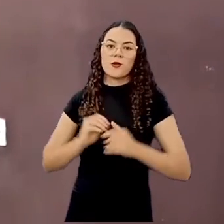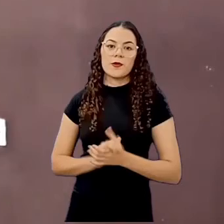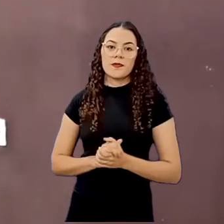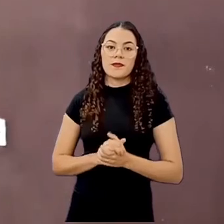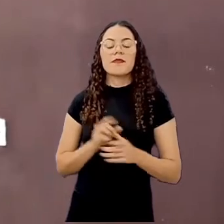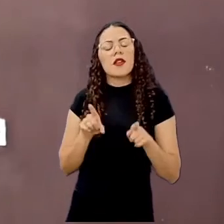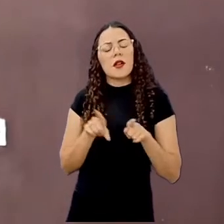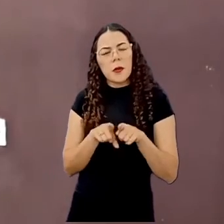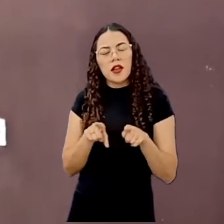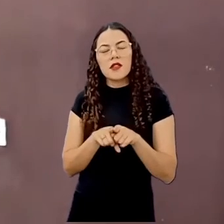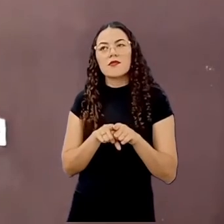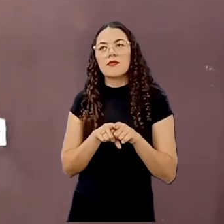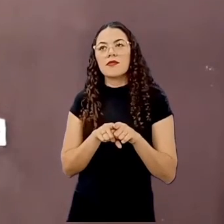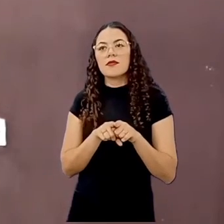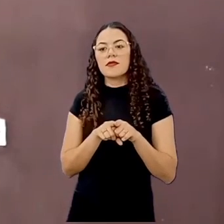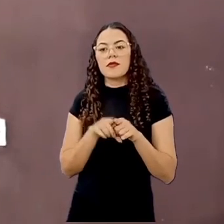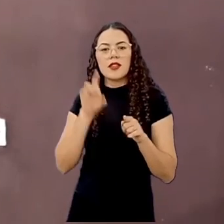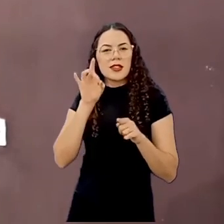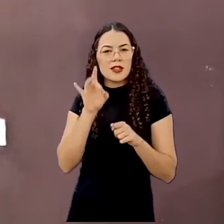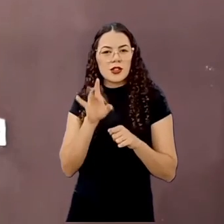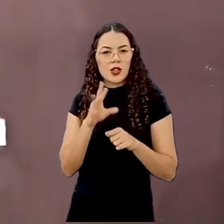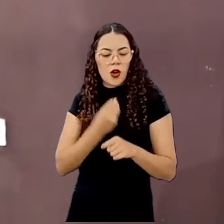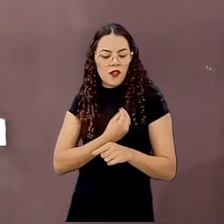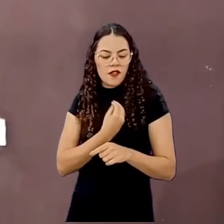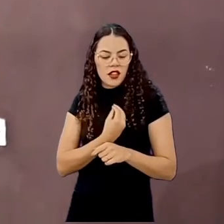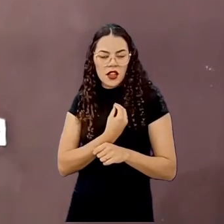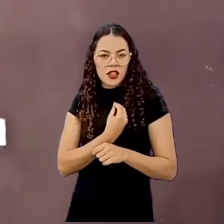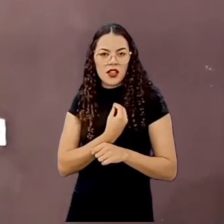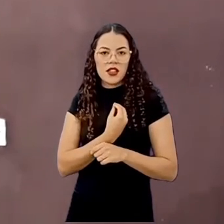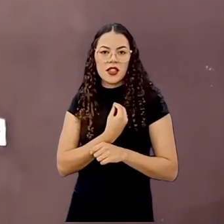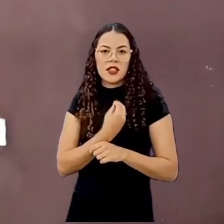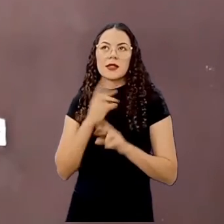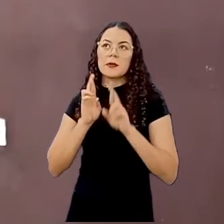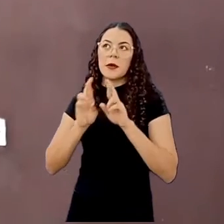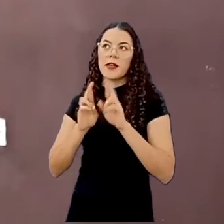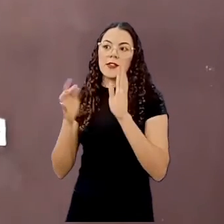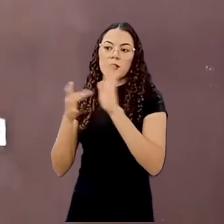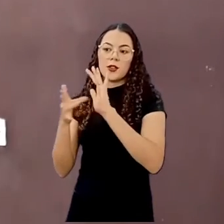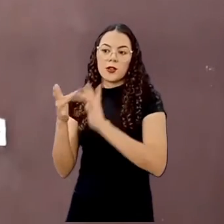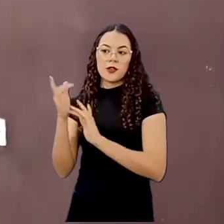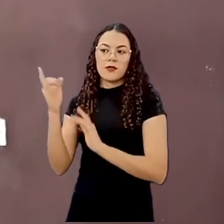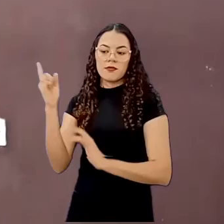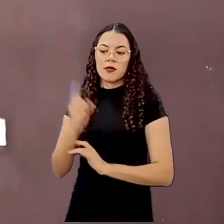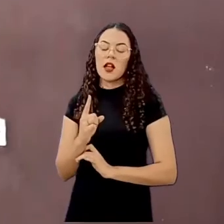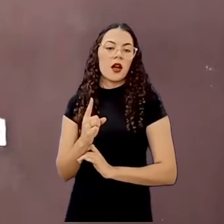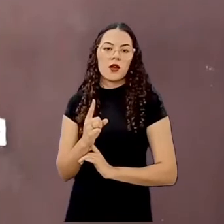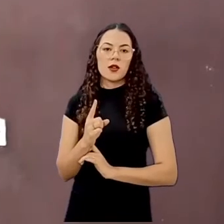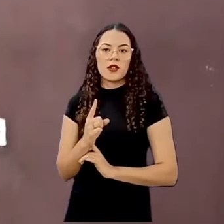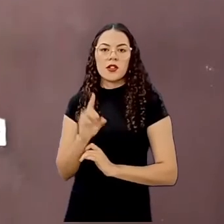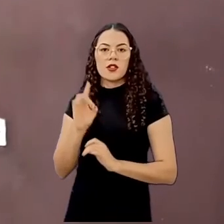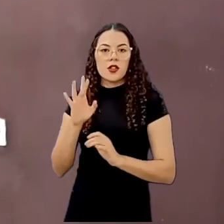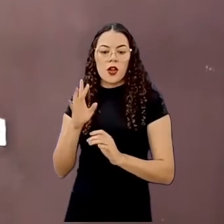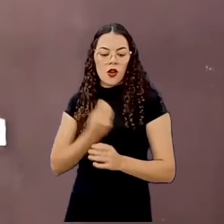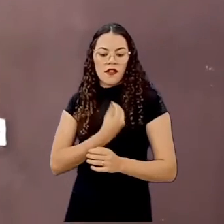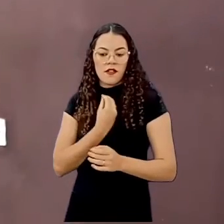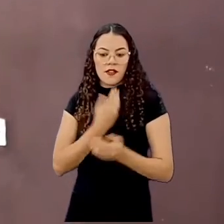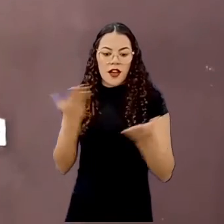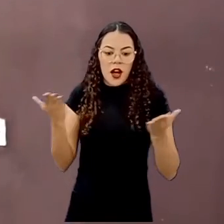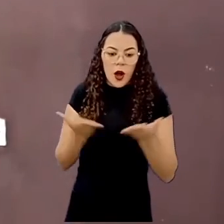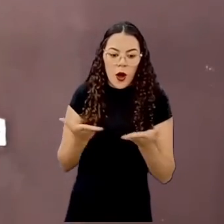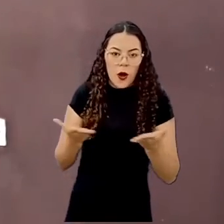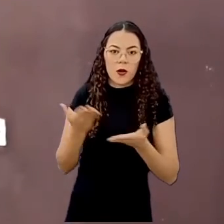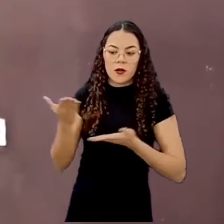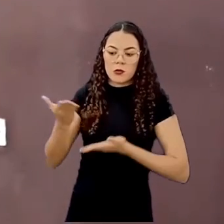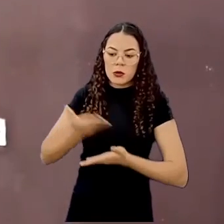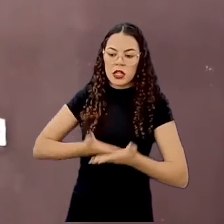Além disso, eles não apenas viviam esperando em Jesus Cristo, eles não apenas viviam agora